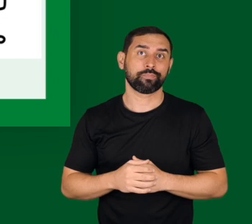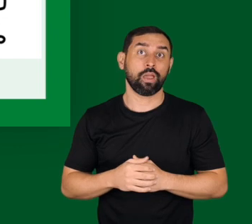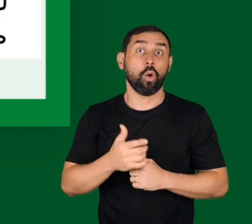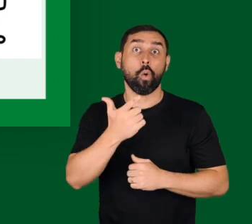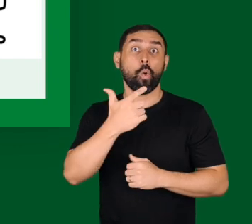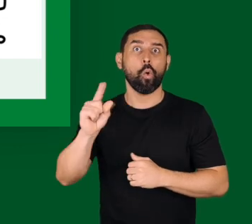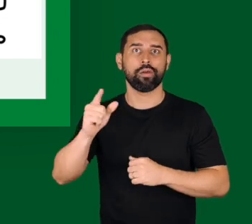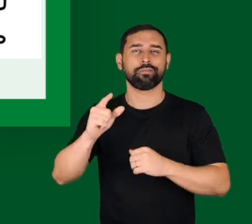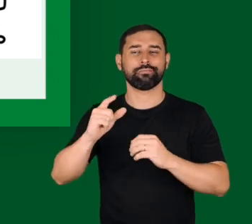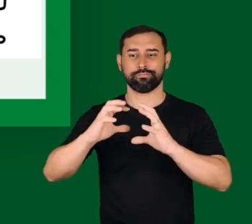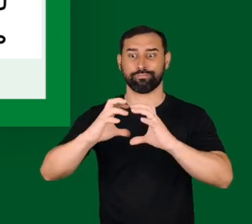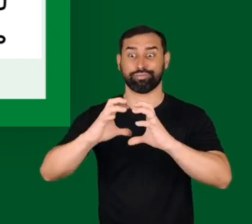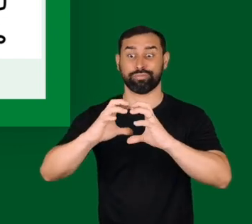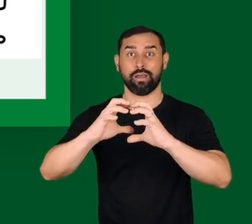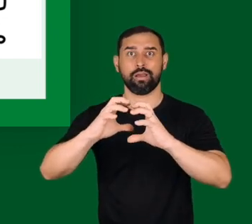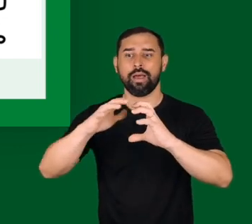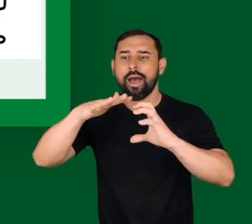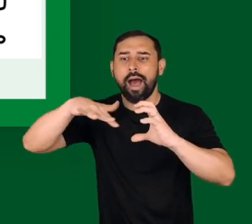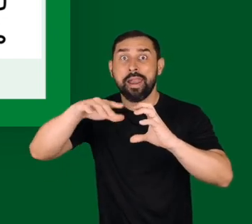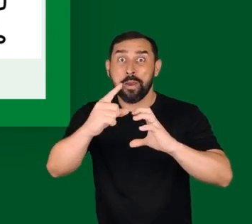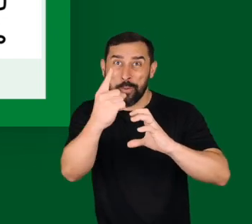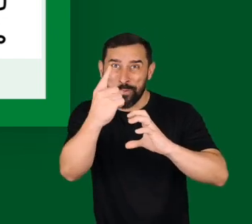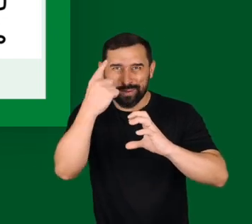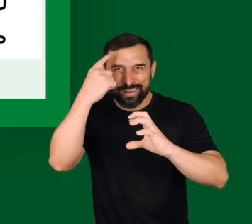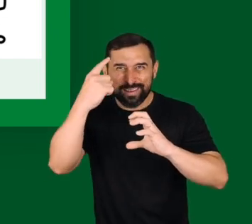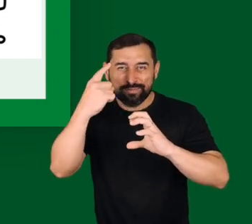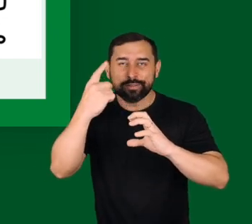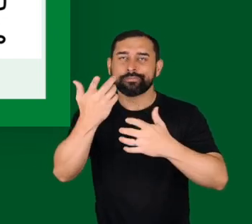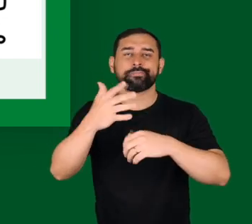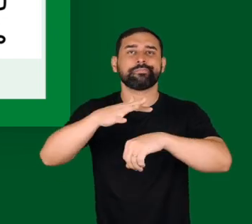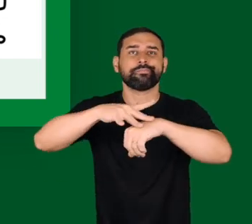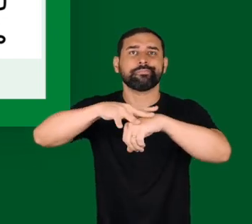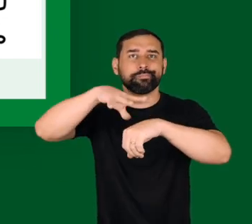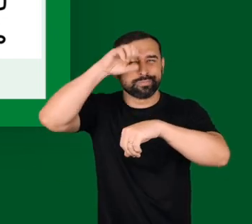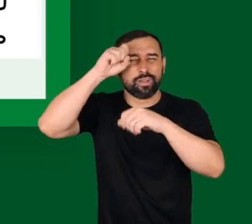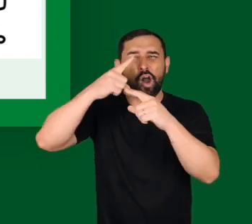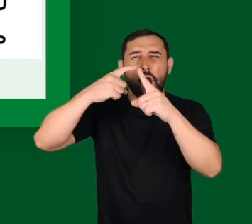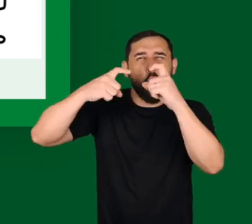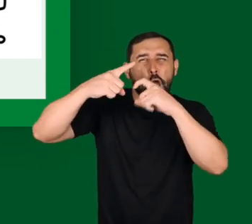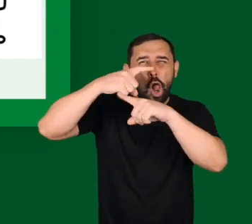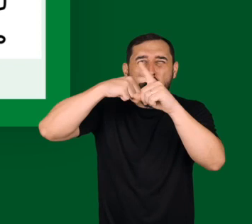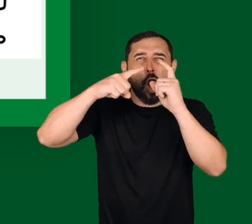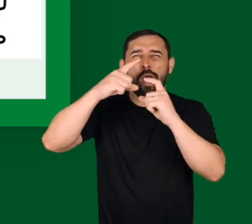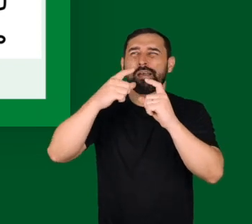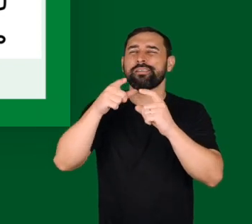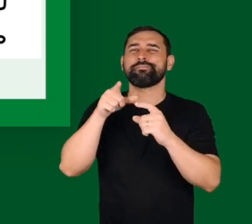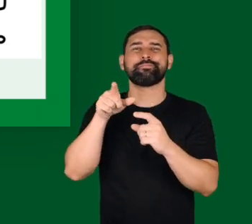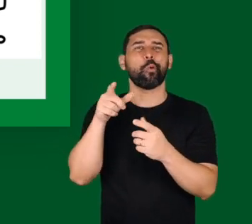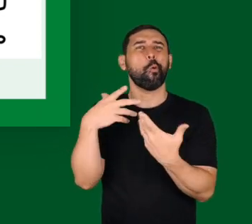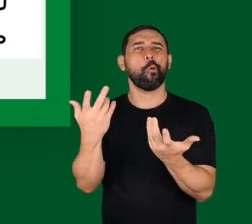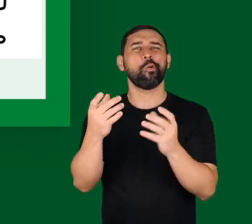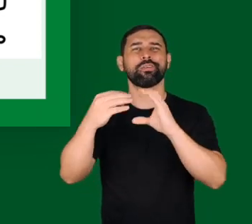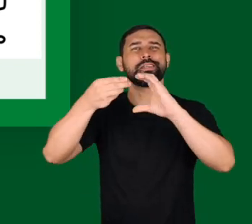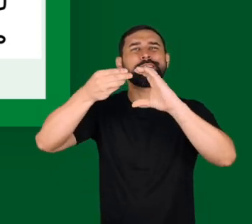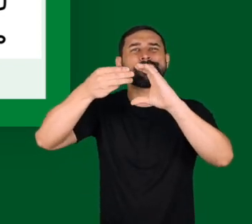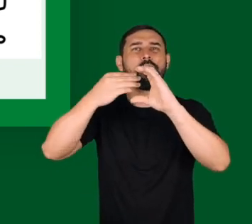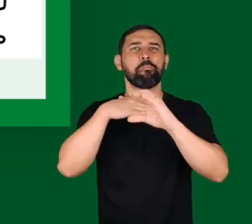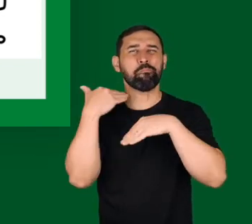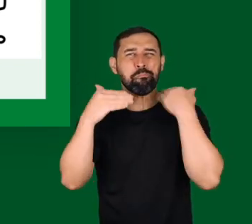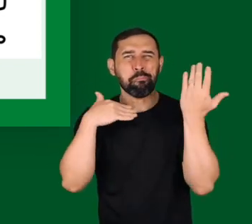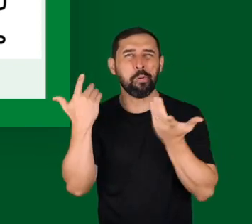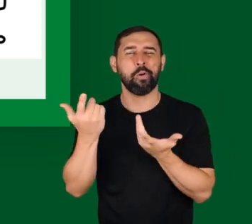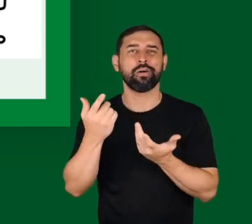estão mais relacionadas com focos infecciosos cerebrais, abscesso cerebral, meningite, crises